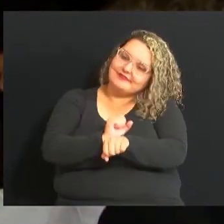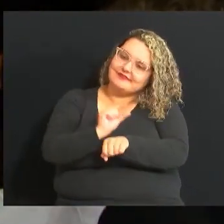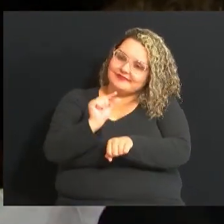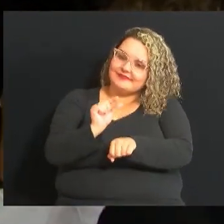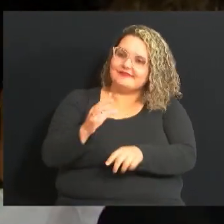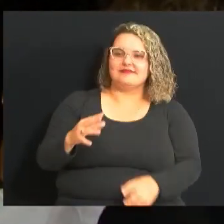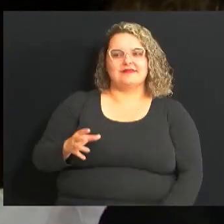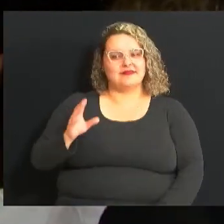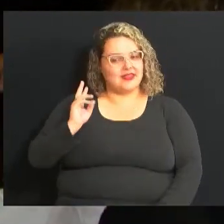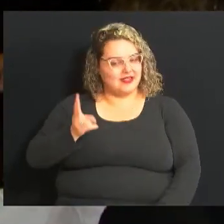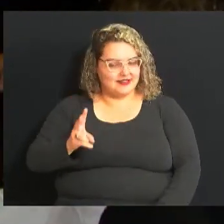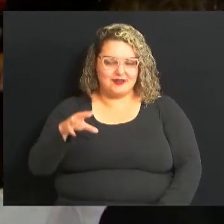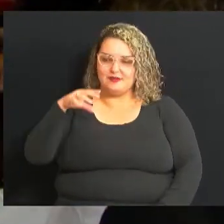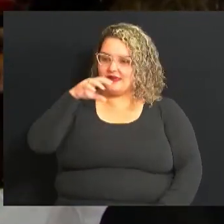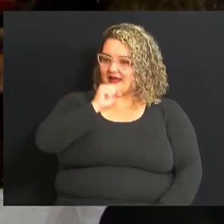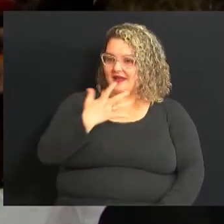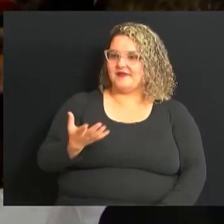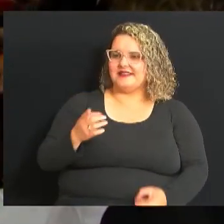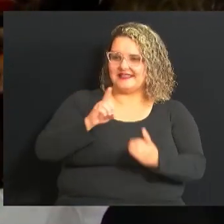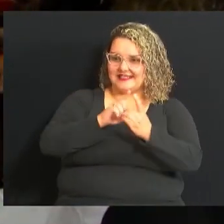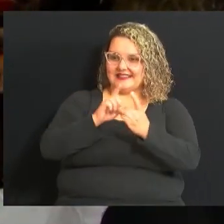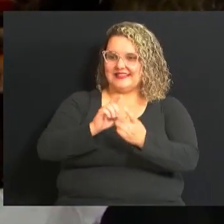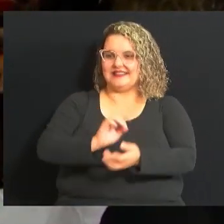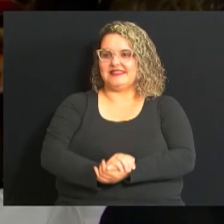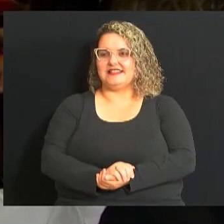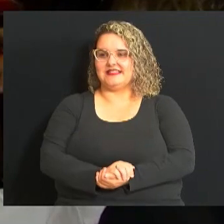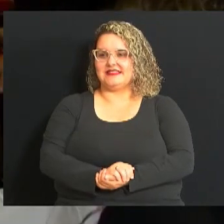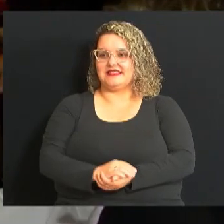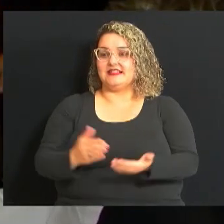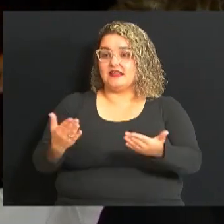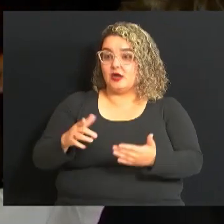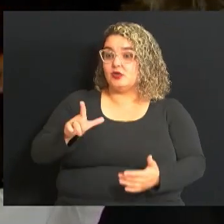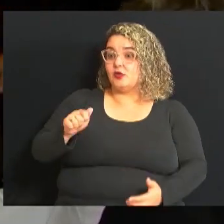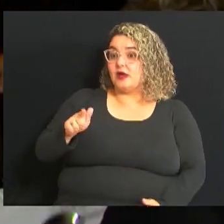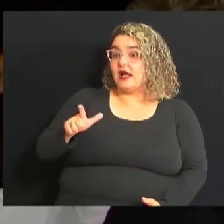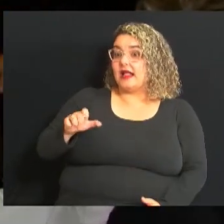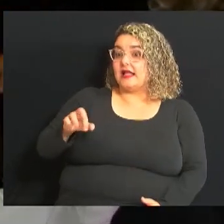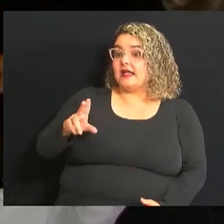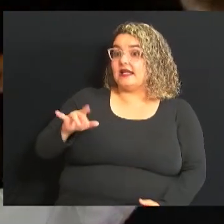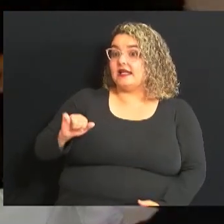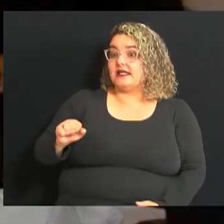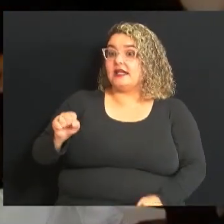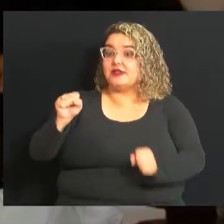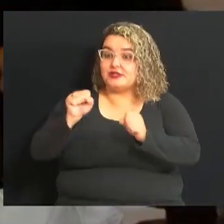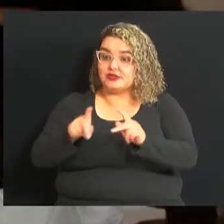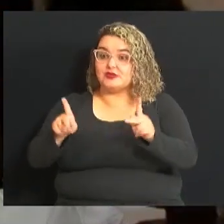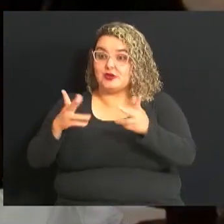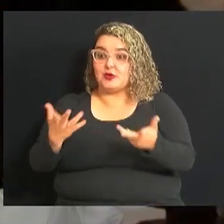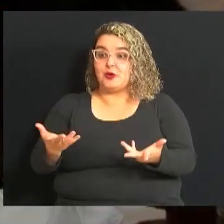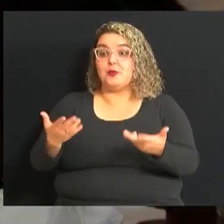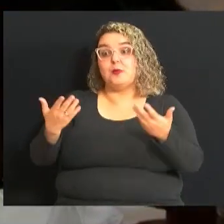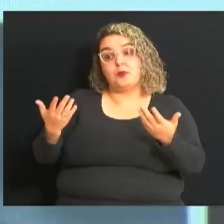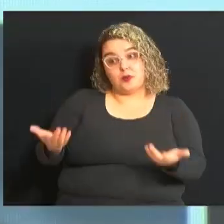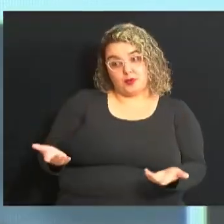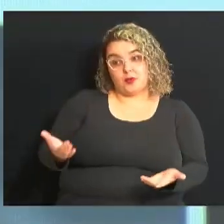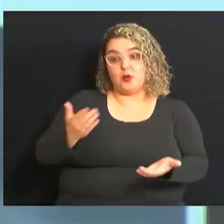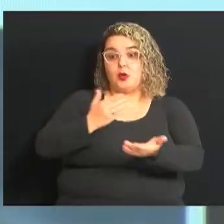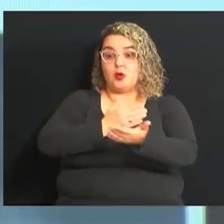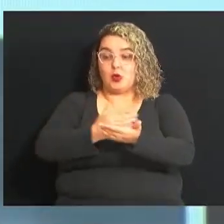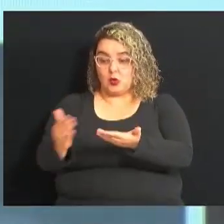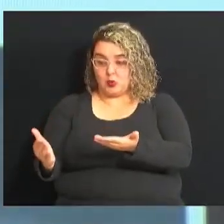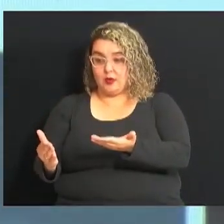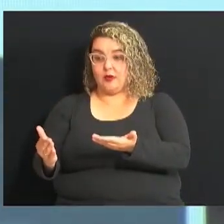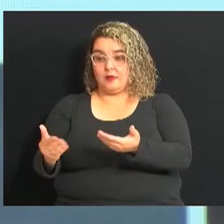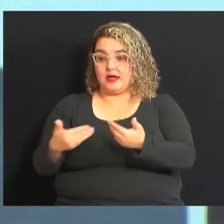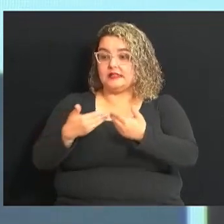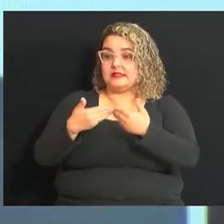sempre vai ser rápido e ser atendido. E agora do Galeria Shopping, como é que vai ser? Bom, galeria, a gente começa, né, a nossa